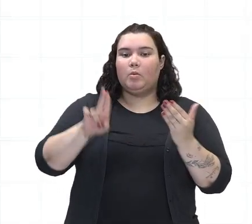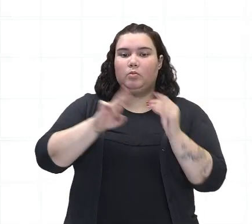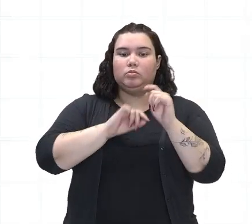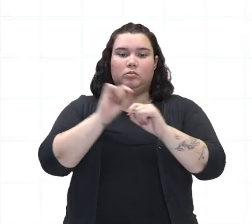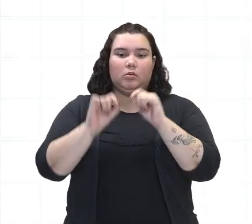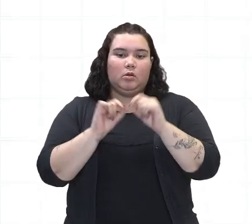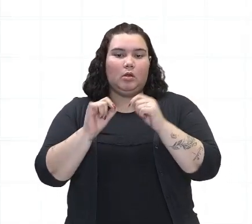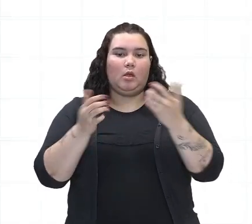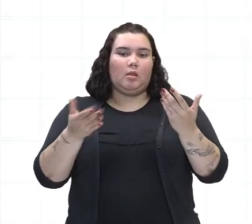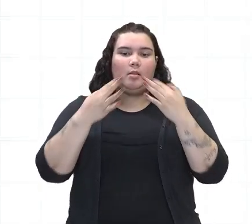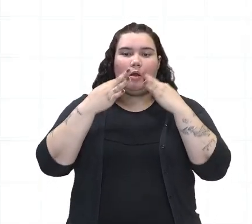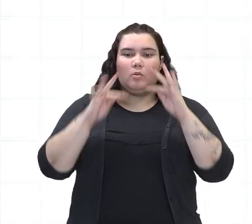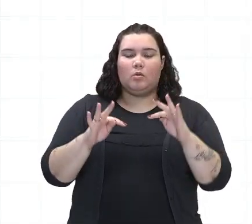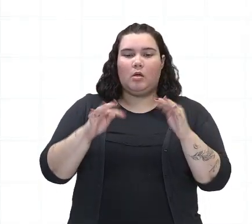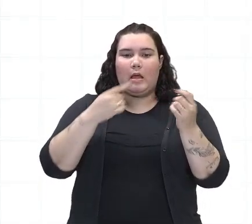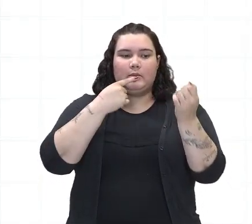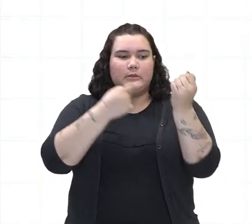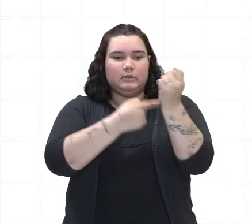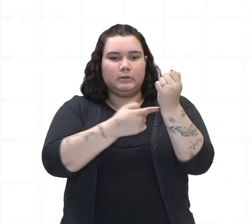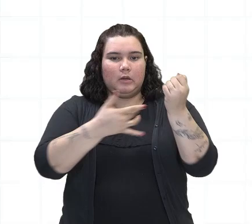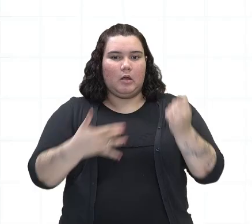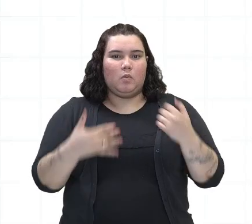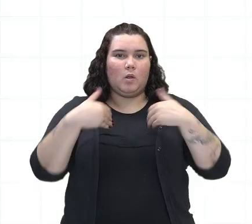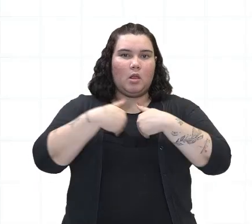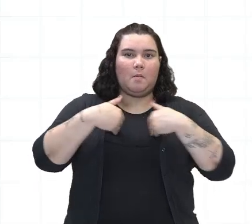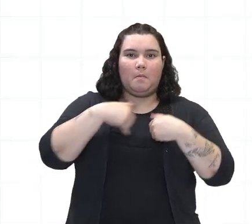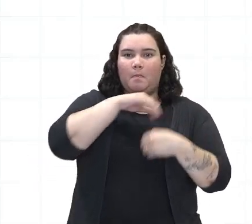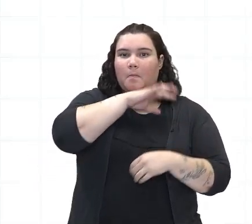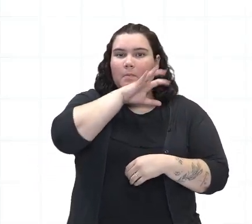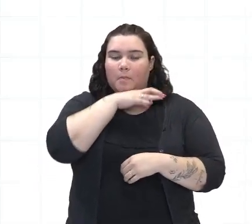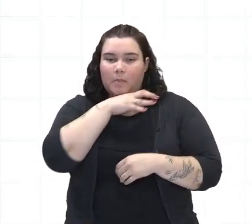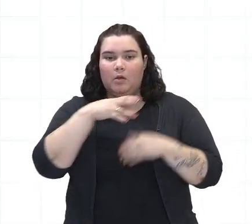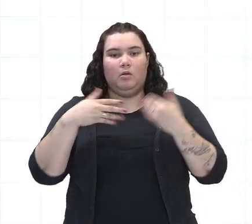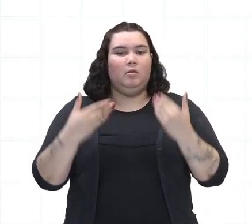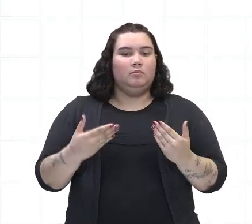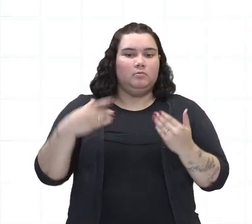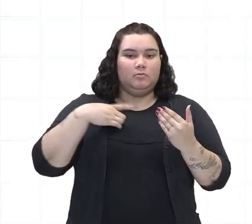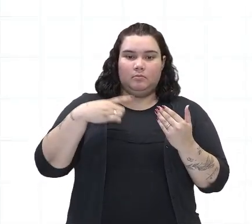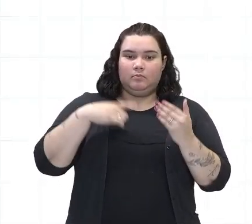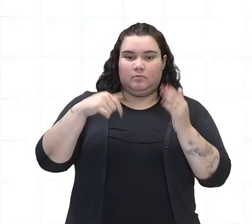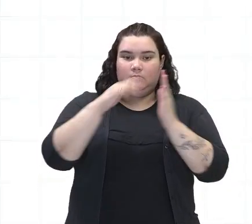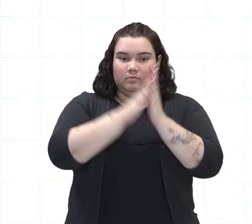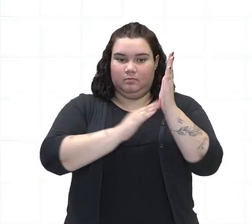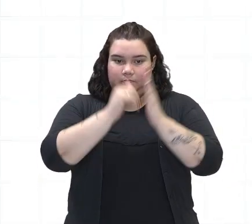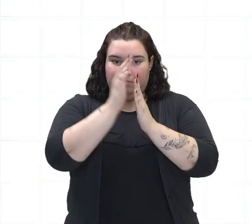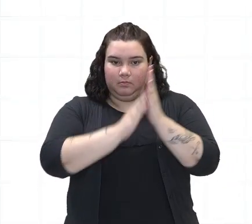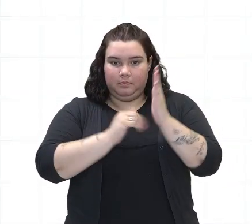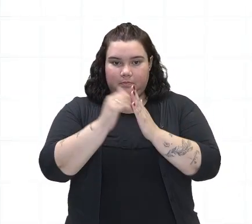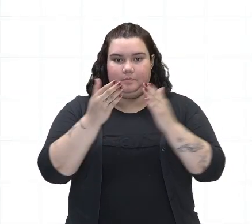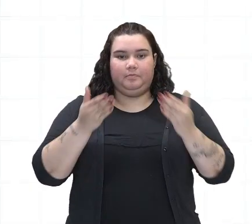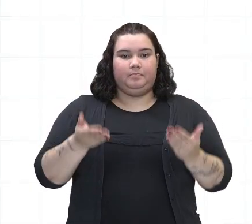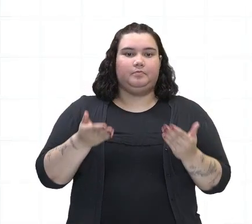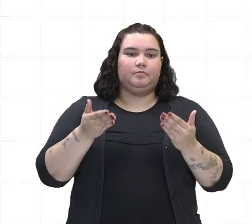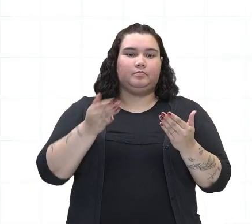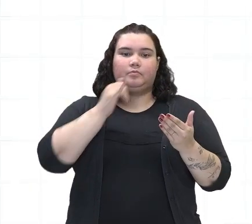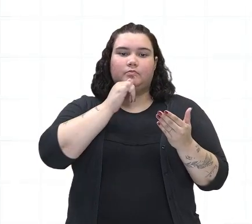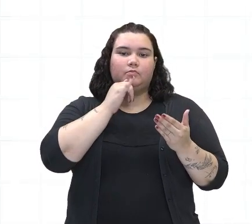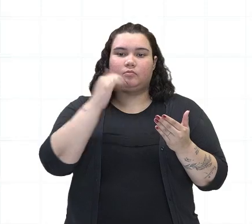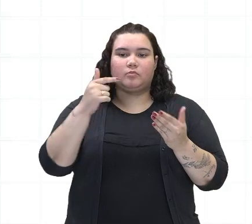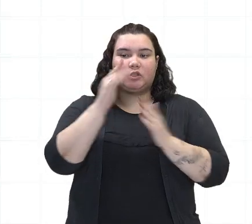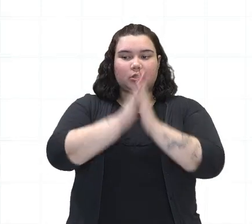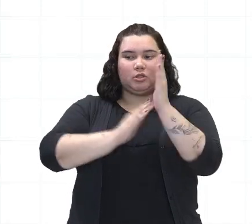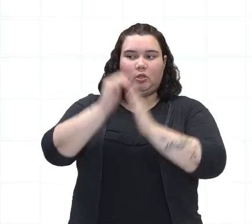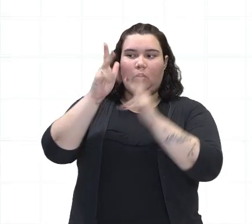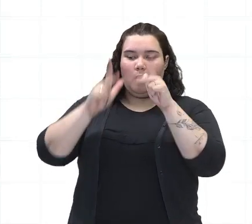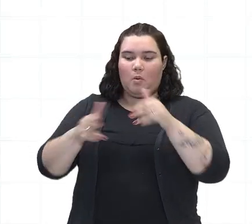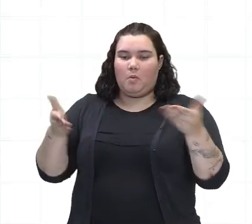pigmentos naturais, sangues de animais, né? E para fazer essa tinta, né, gente, eles não tinham a tinta industrializada que nós temos hoje. E